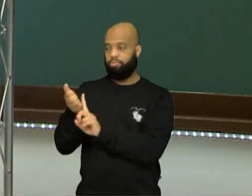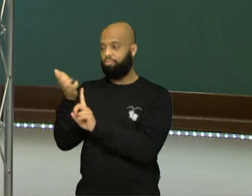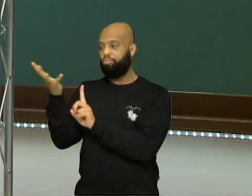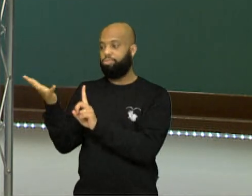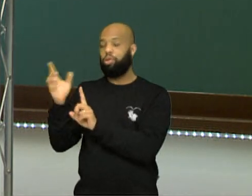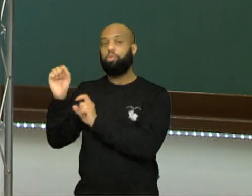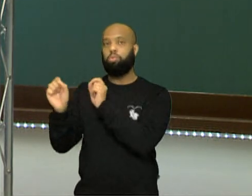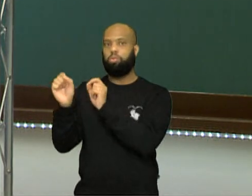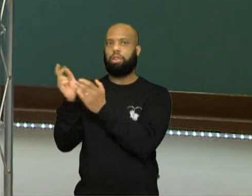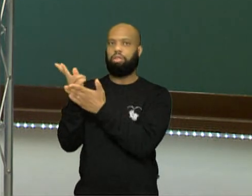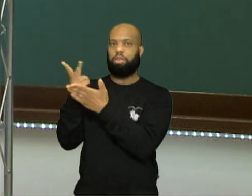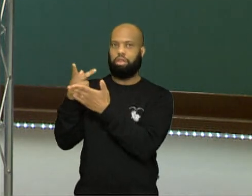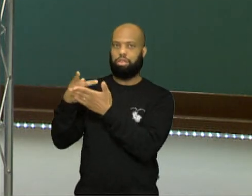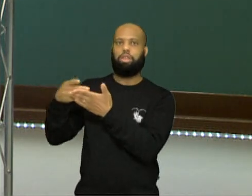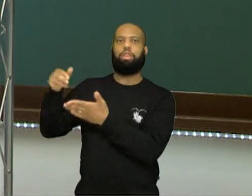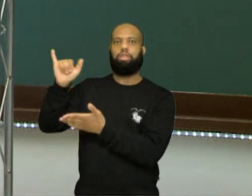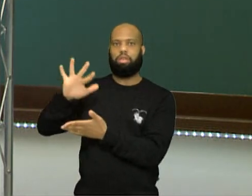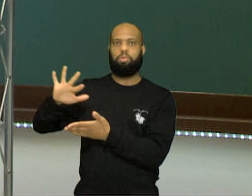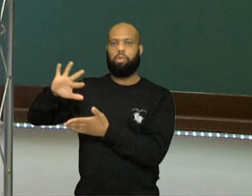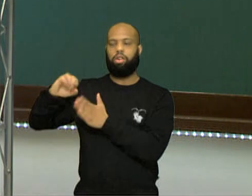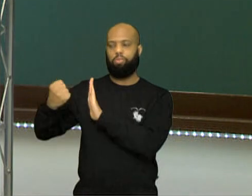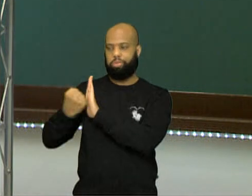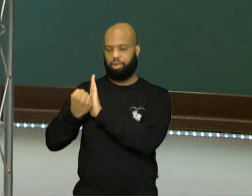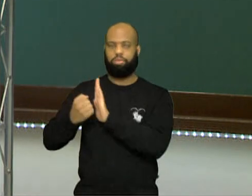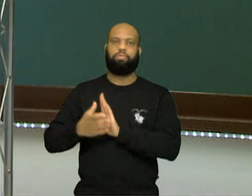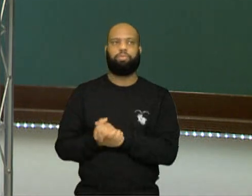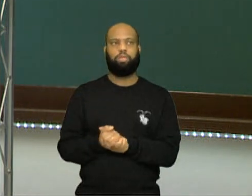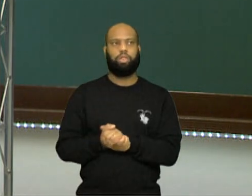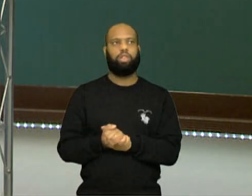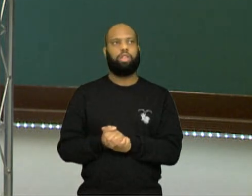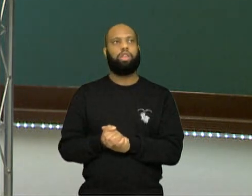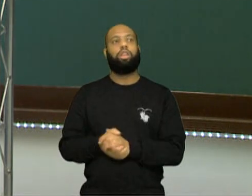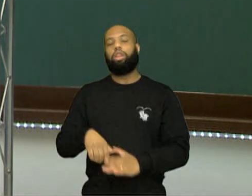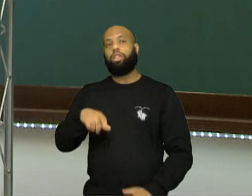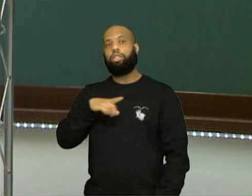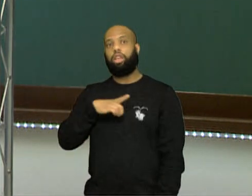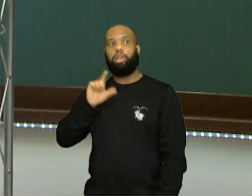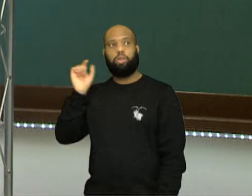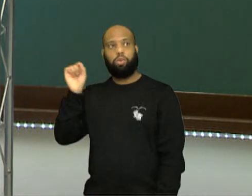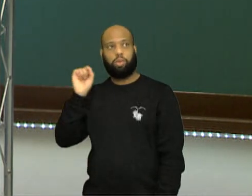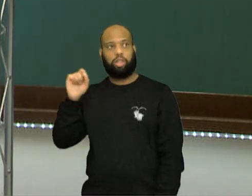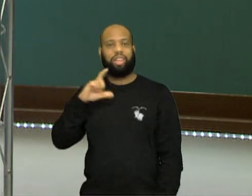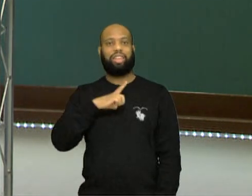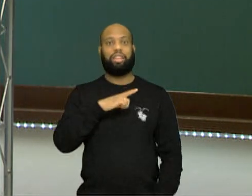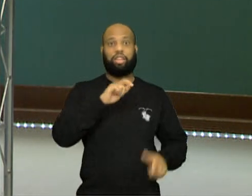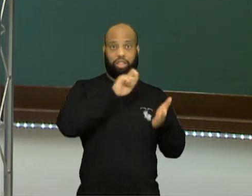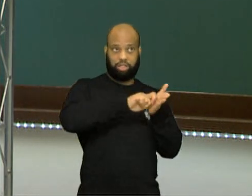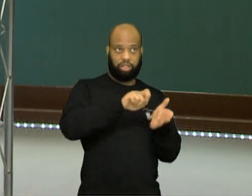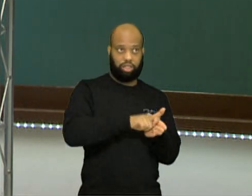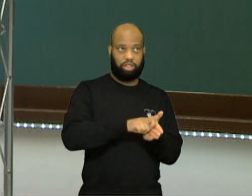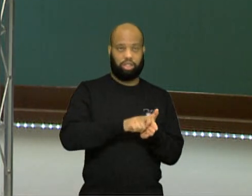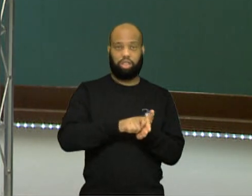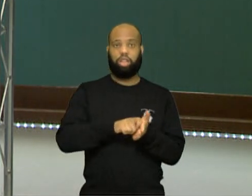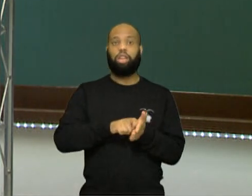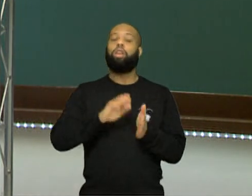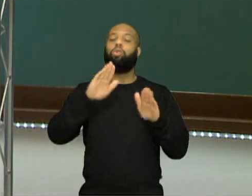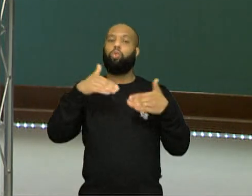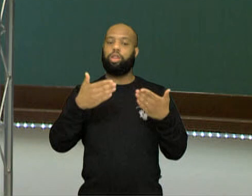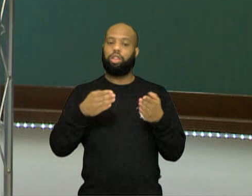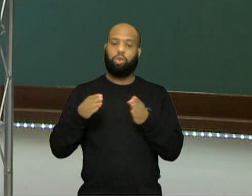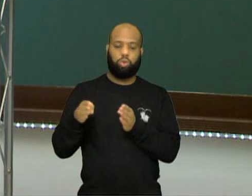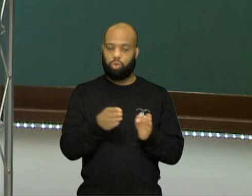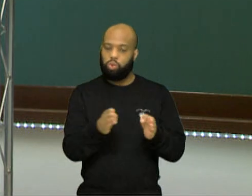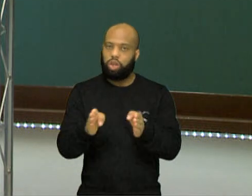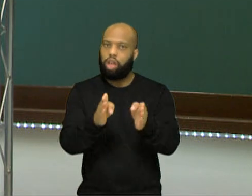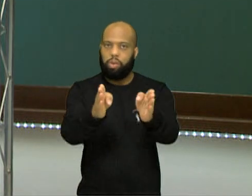Aqui nós temos, na linguagem verbal, eu tenho a parte maior, no trânsito o sentido é a vida. Ou seja, nós